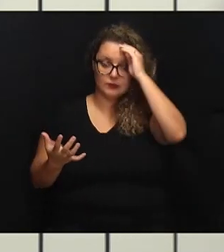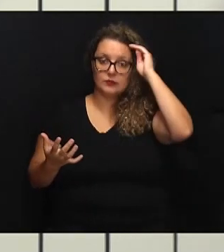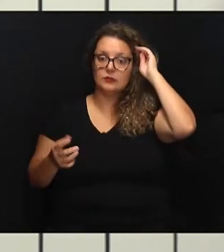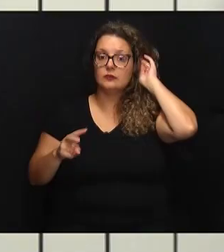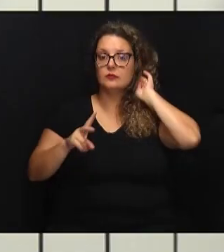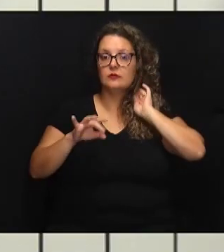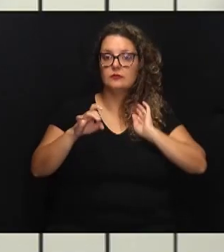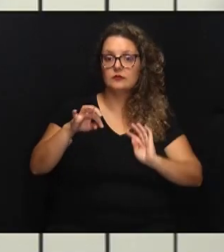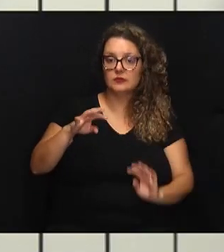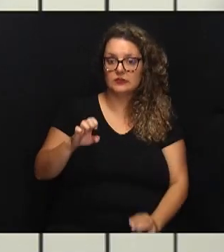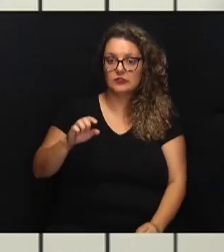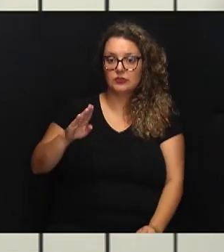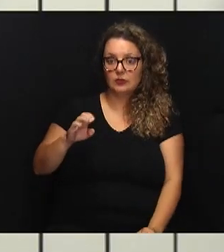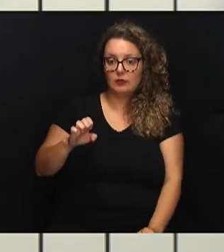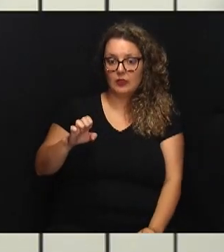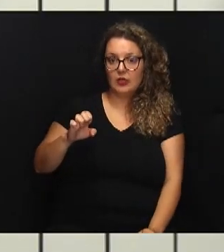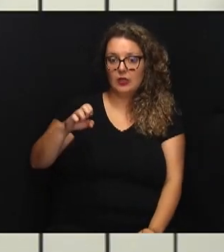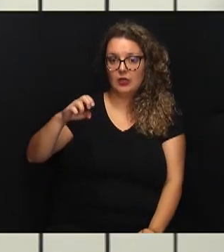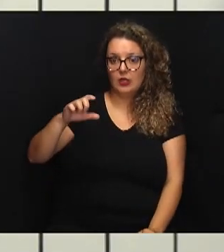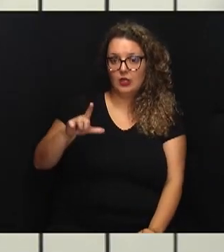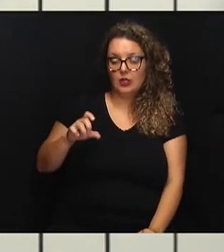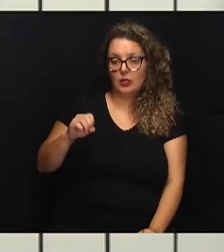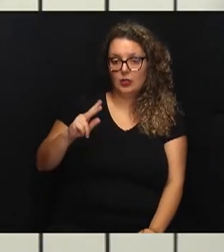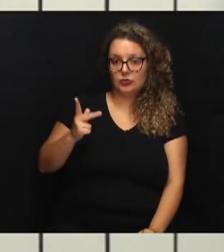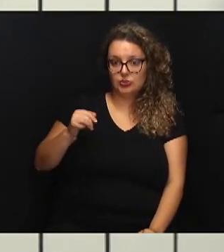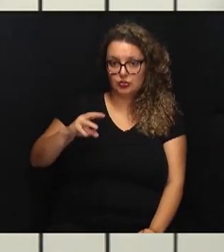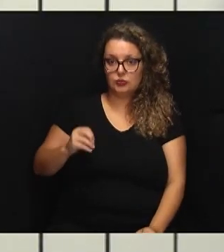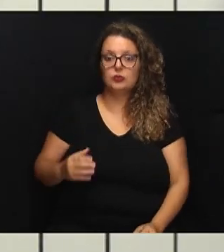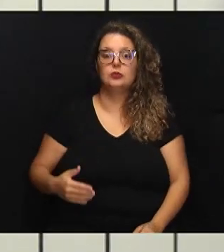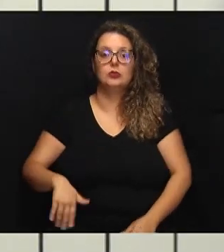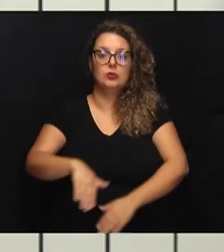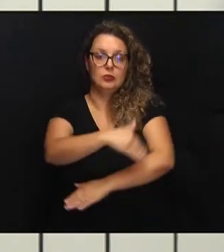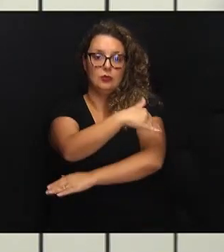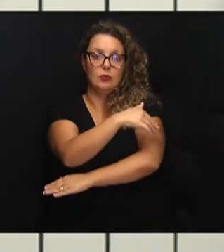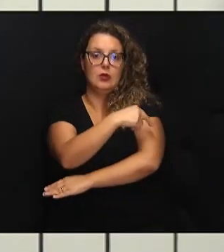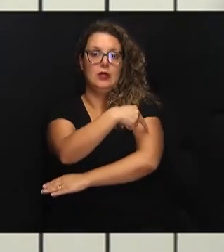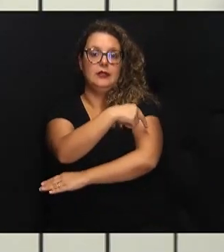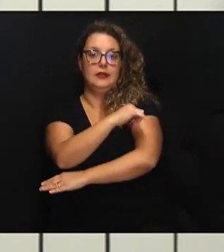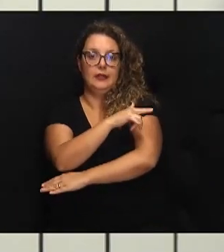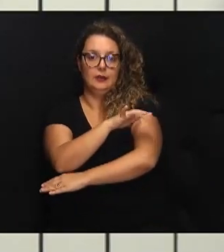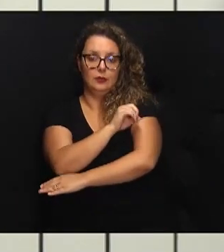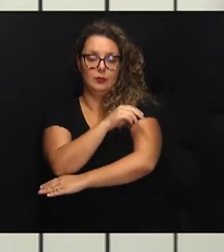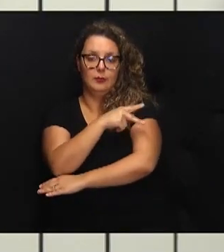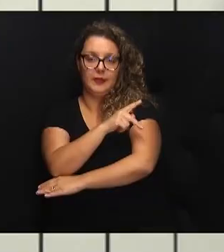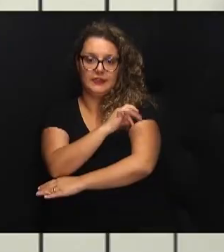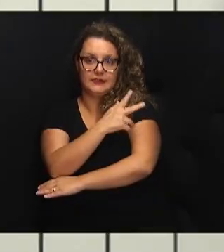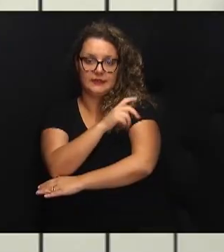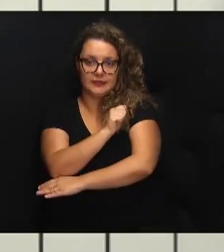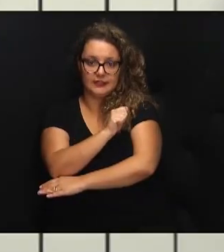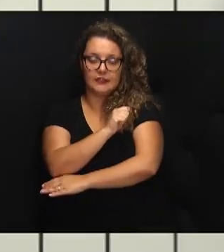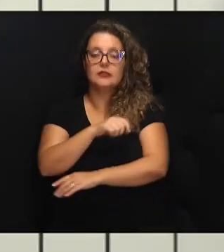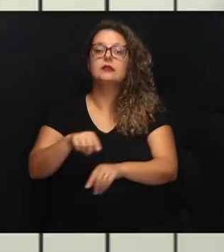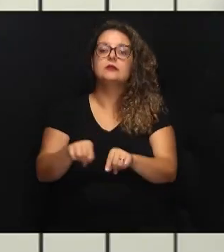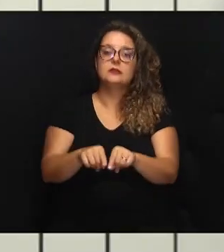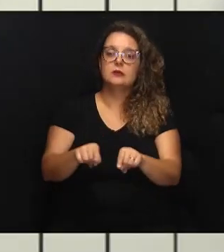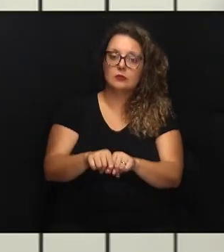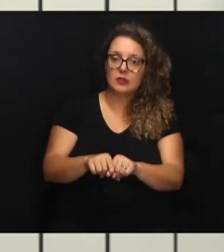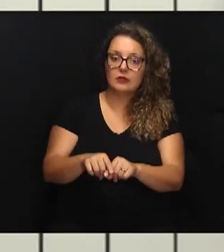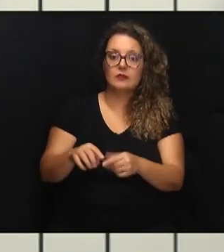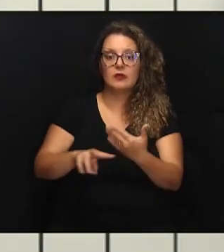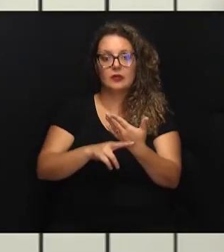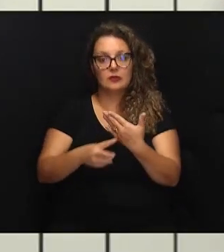Vicente Bellocchio, ali na região do Jardim Garcia, com a Nilo Peçanha, também vai impactar ao transporte